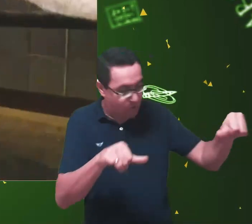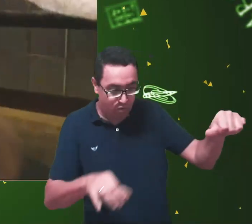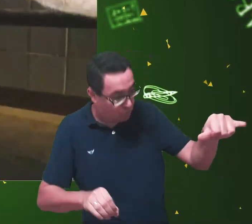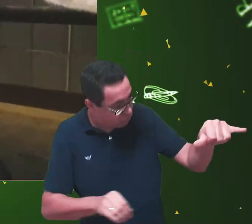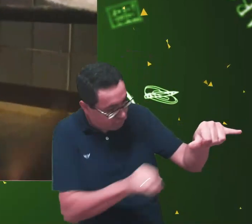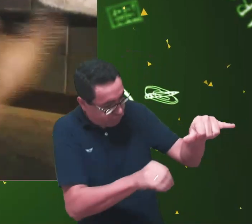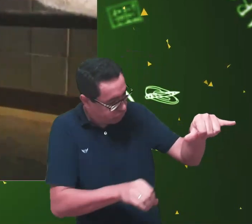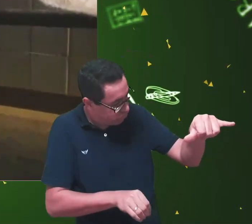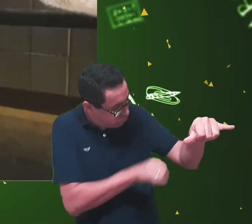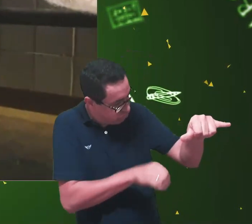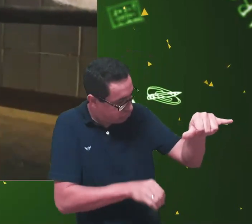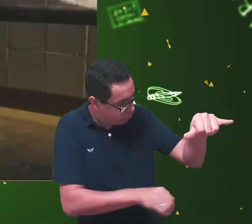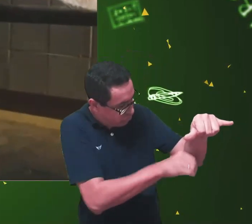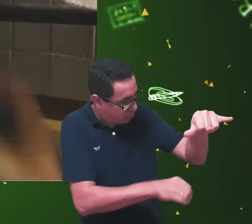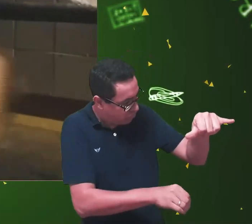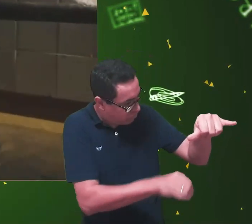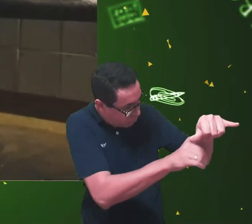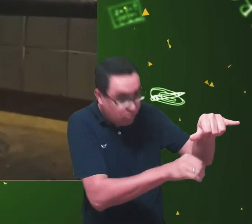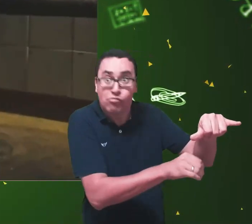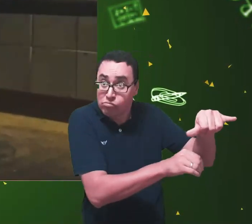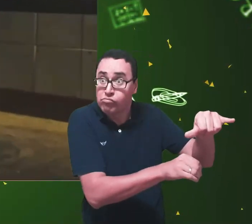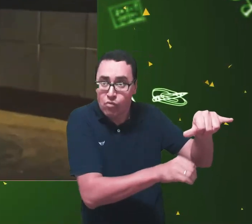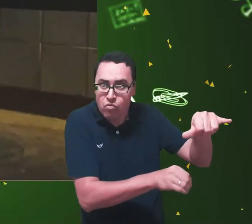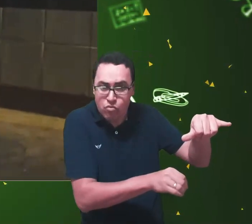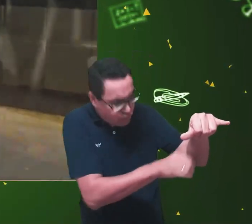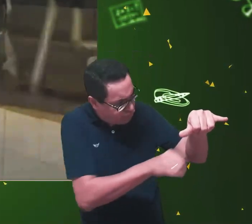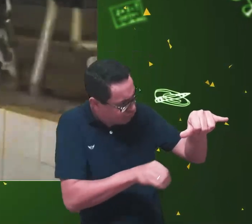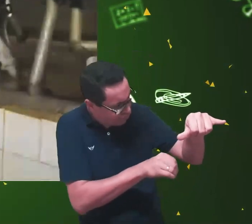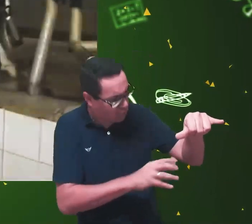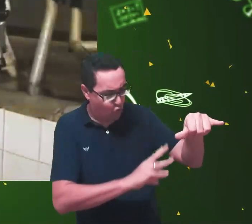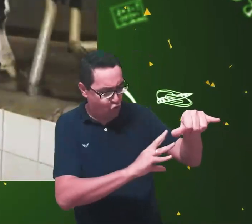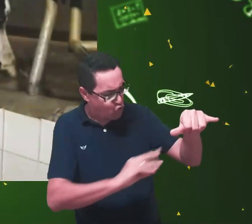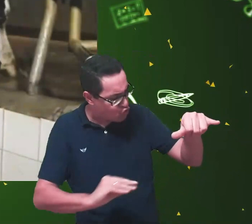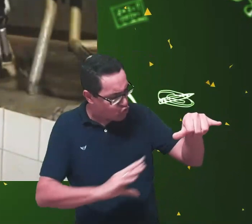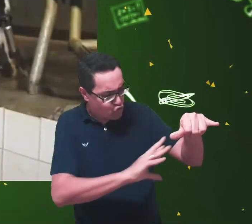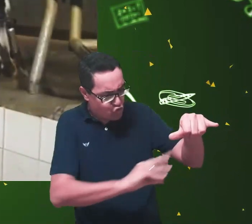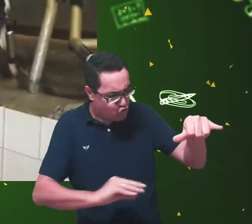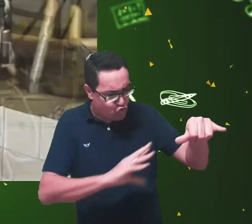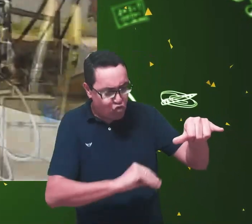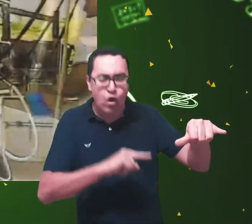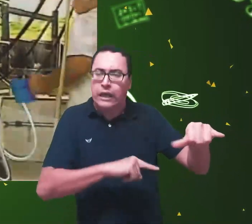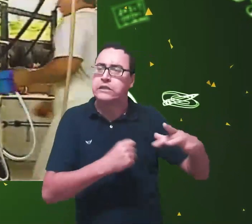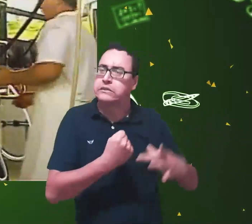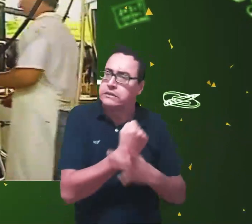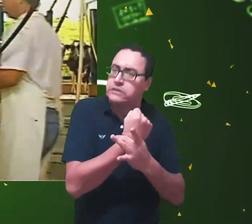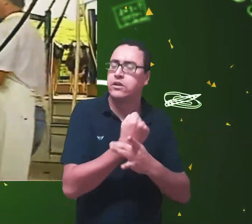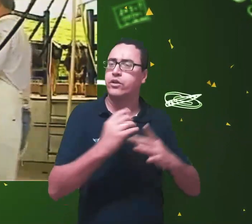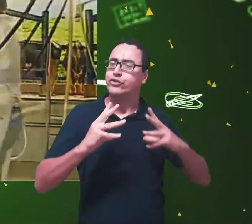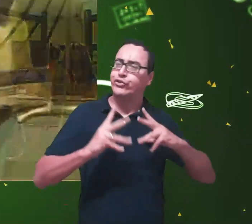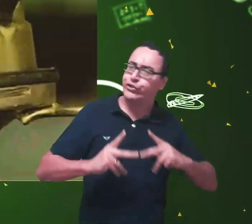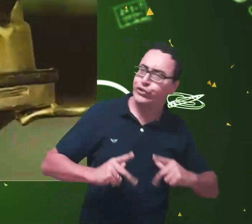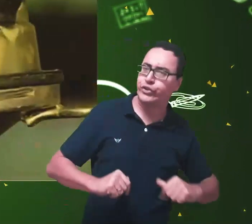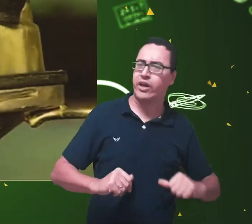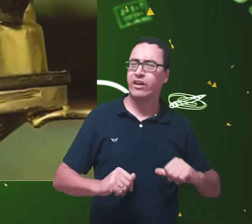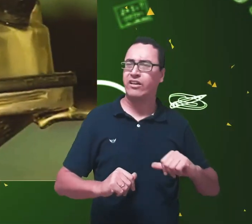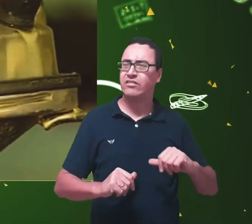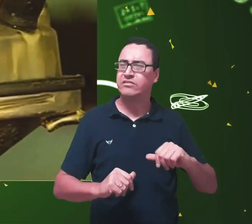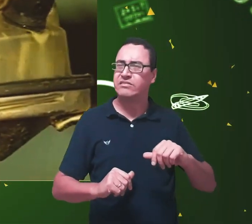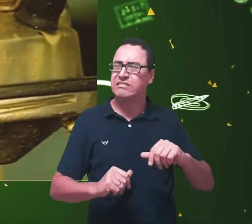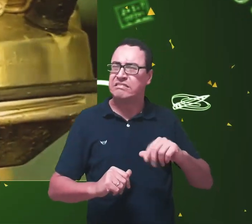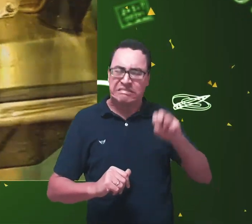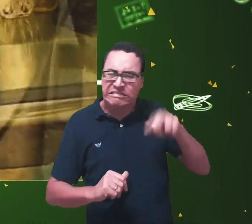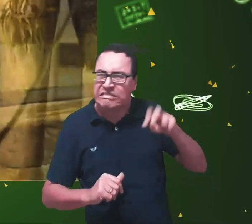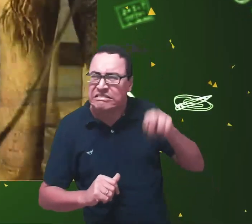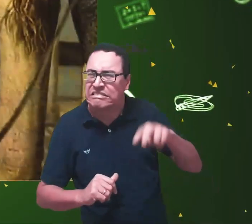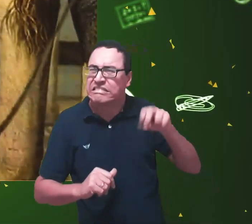nas mamas de várias vaquinhas ao mesmo tempo. Isso garante mais higiene e evita a contaminação do leite,